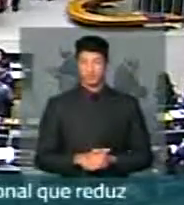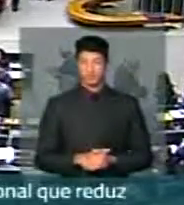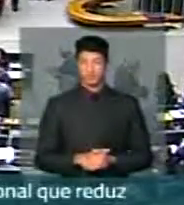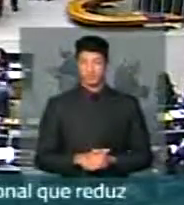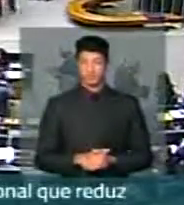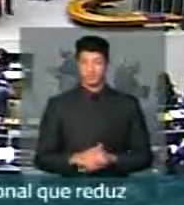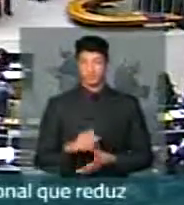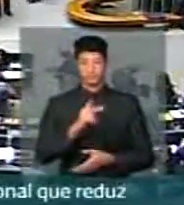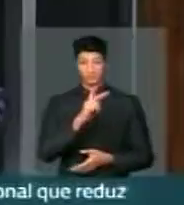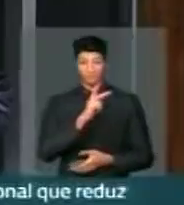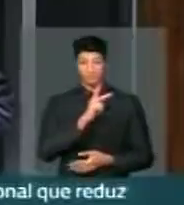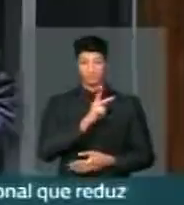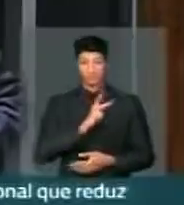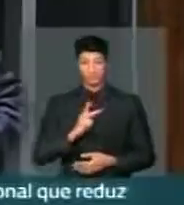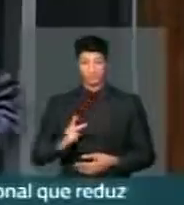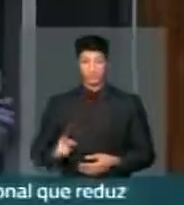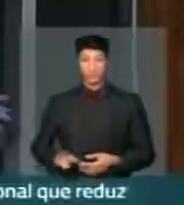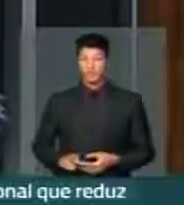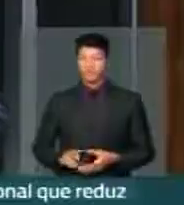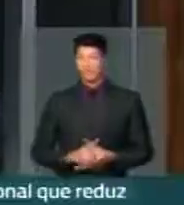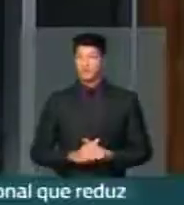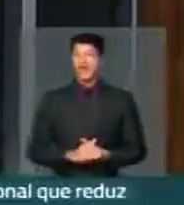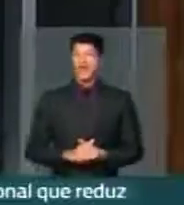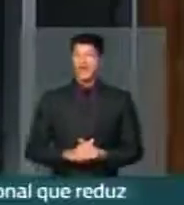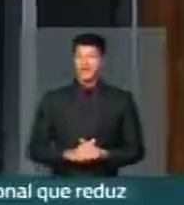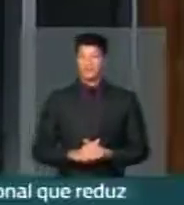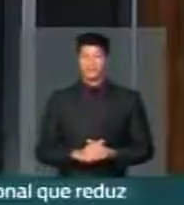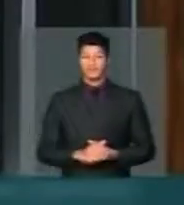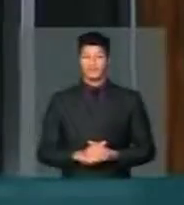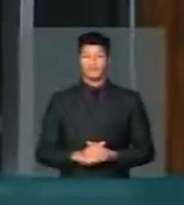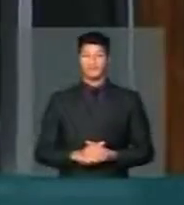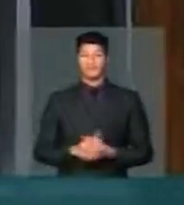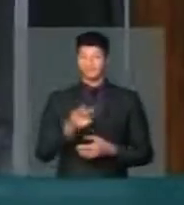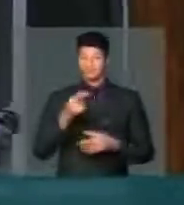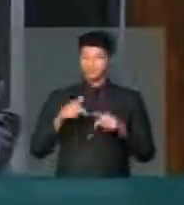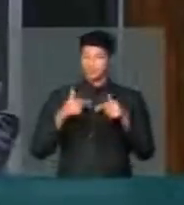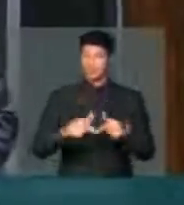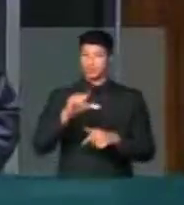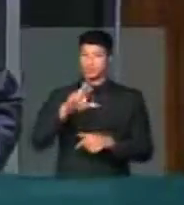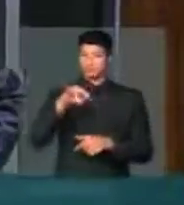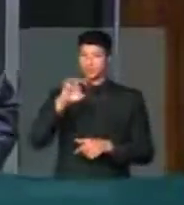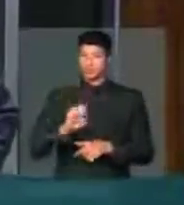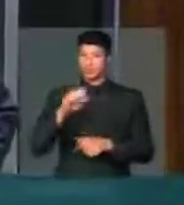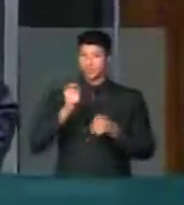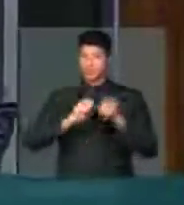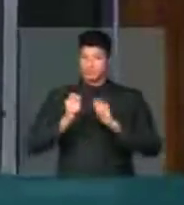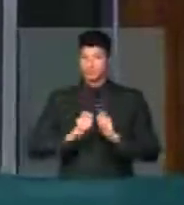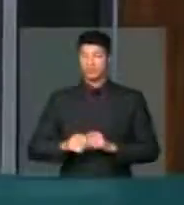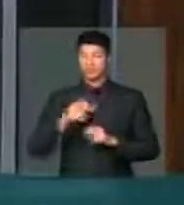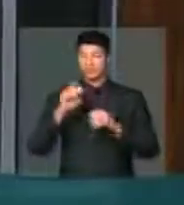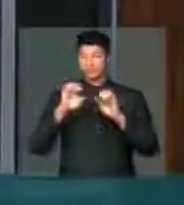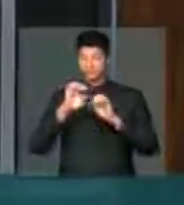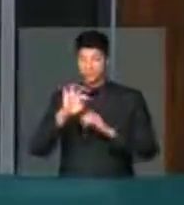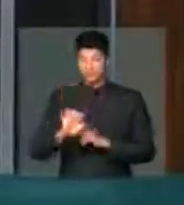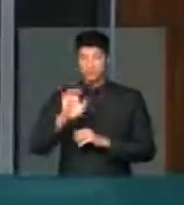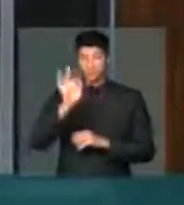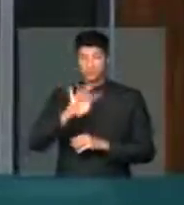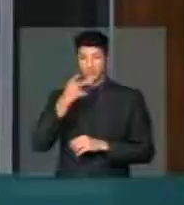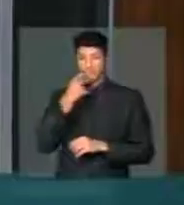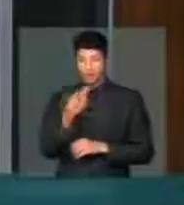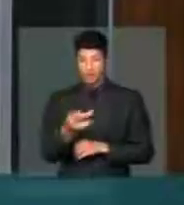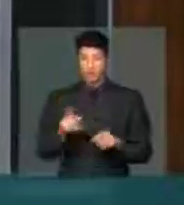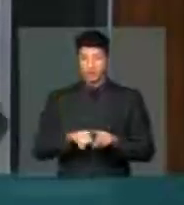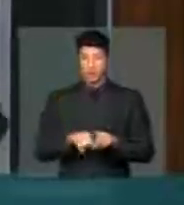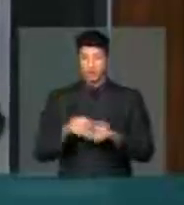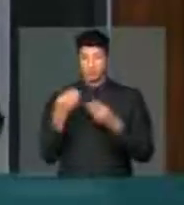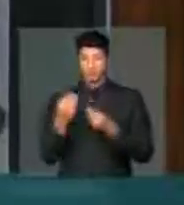Senhor presidente, deveríamos estar aqui no tempo de crise econômica, de crise ética, de crise federativa, falando